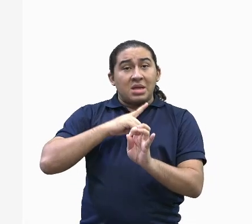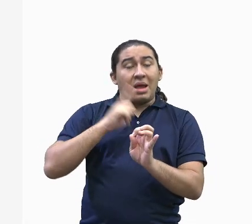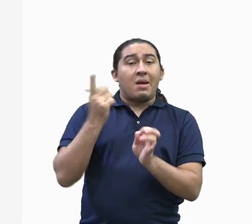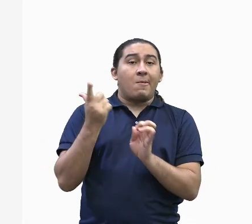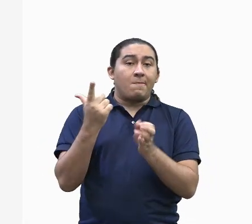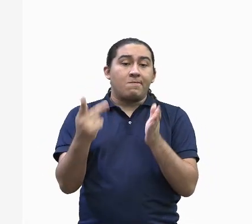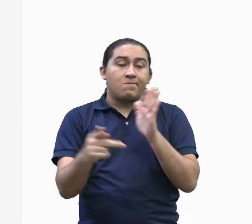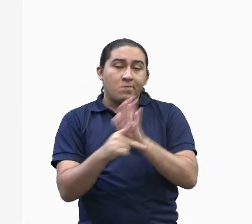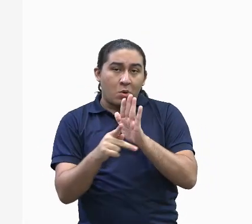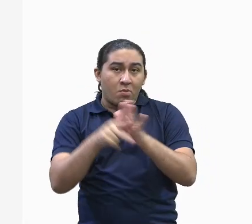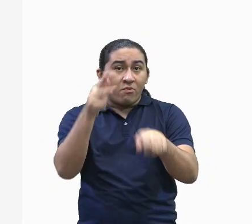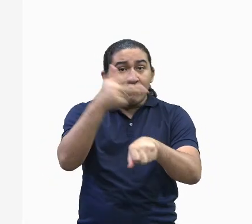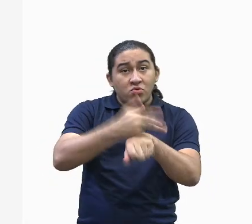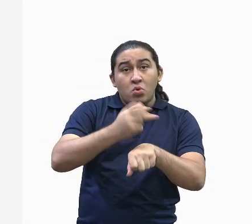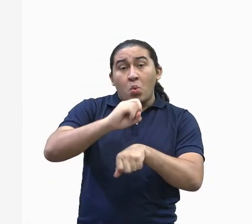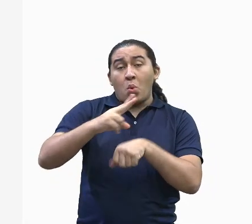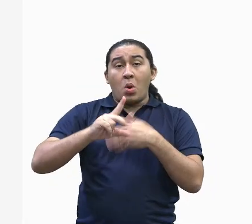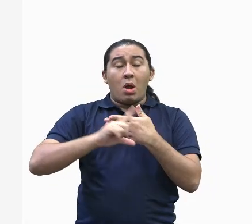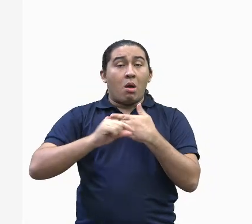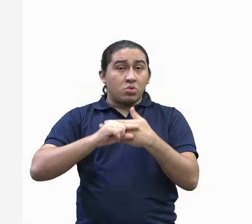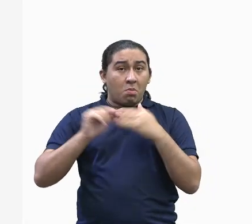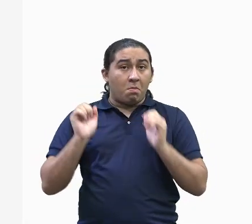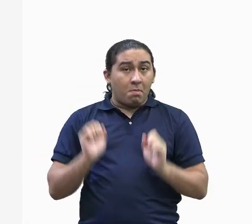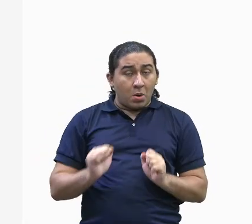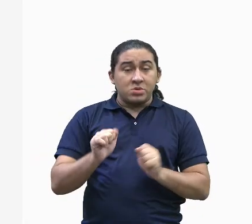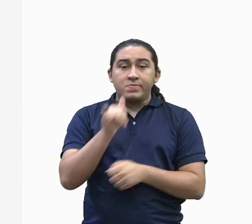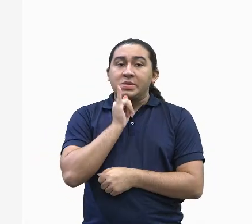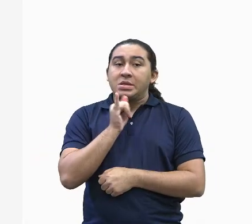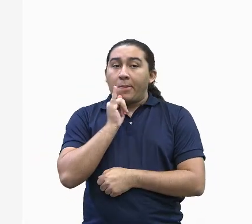então ela cita o autor, certo? Vamos ver o